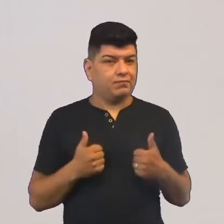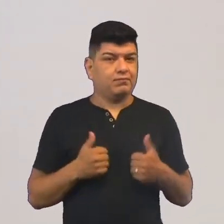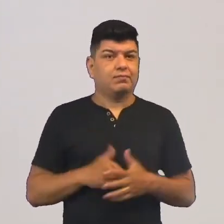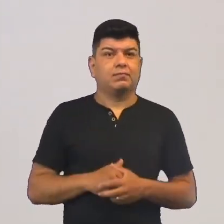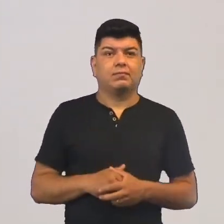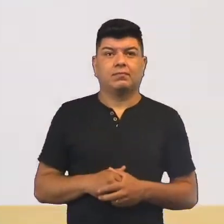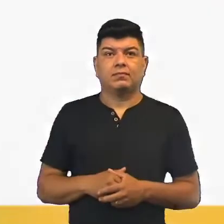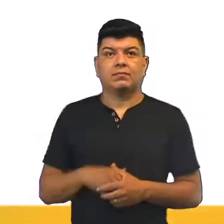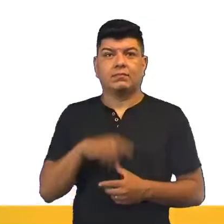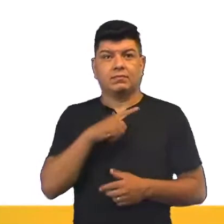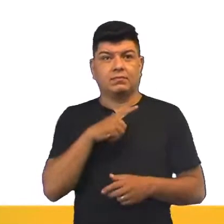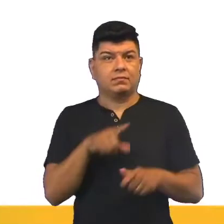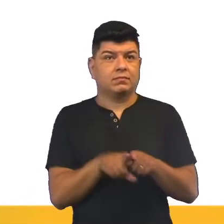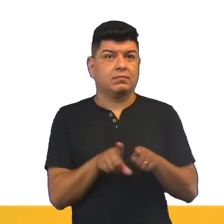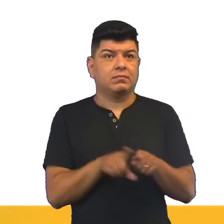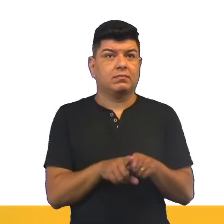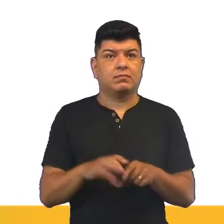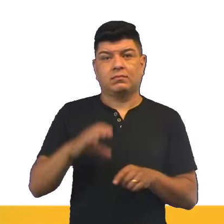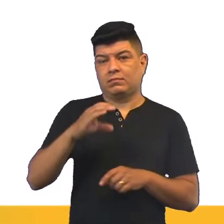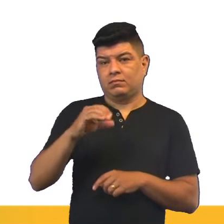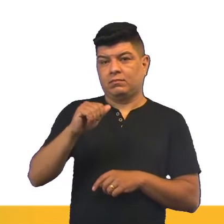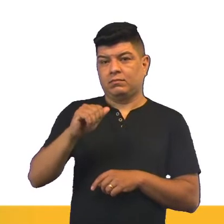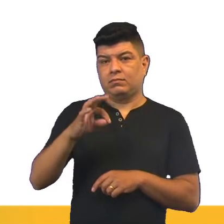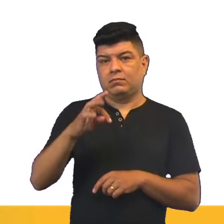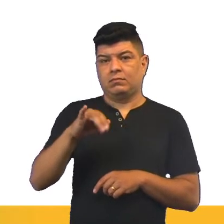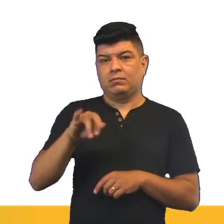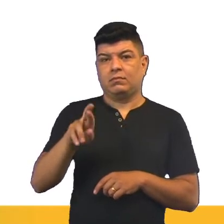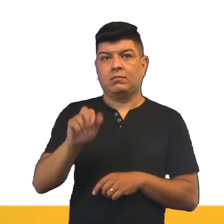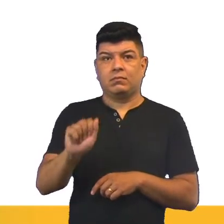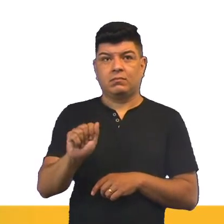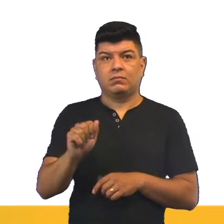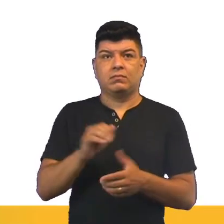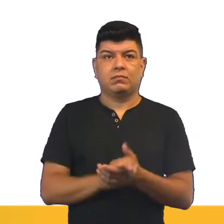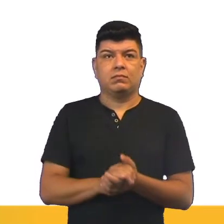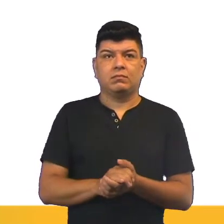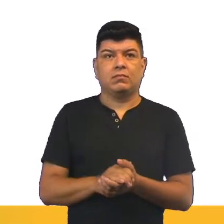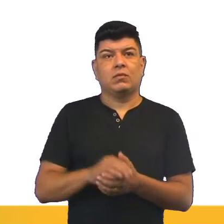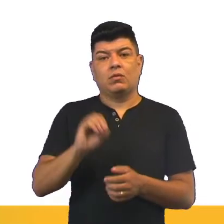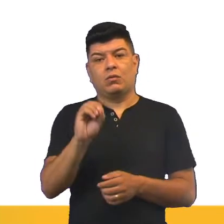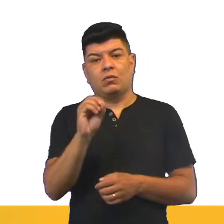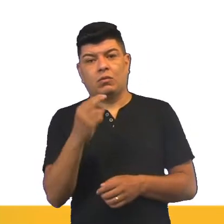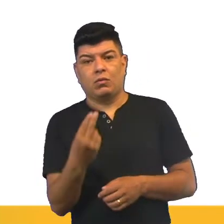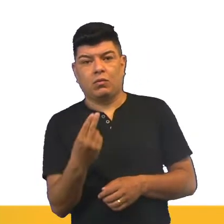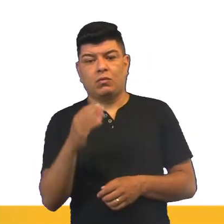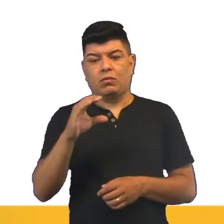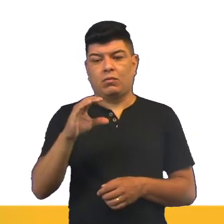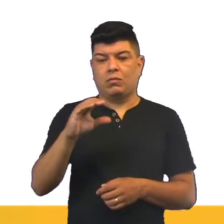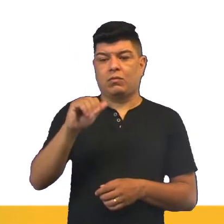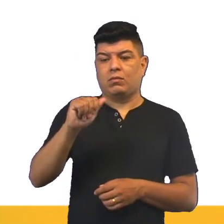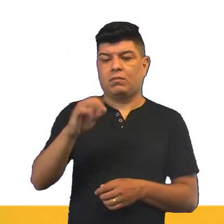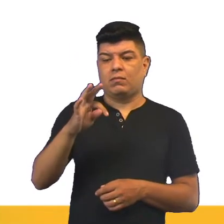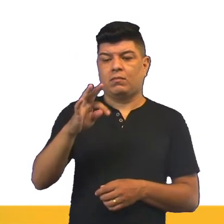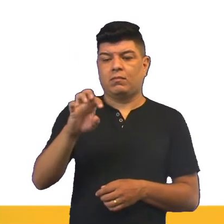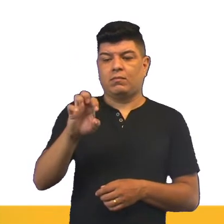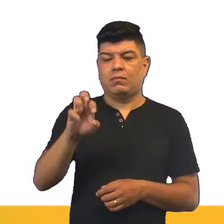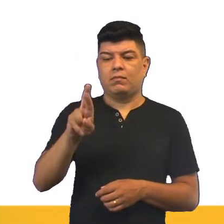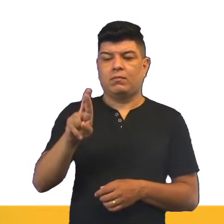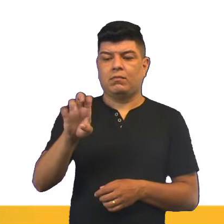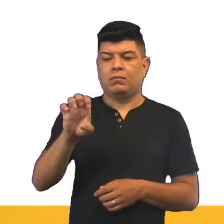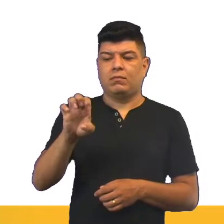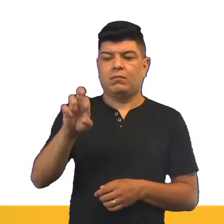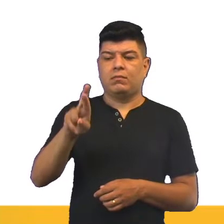certo? Nós temos ainda a catira ou o catererê, tá? Que é uma dança